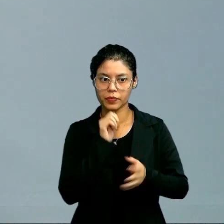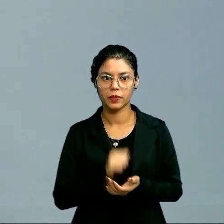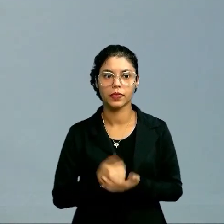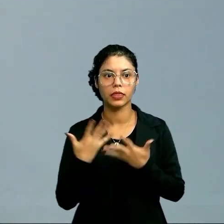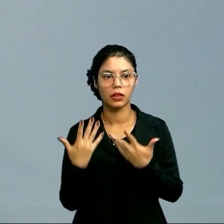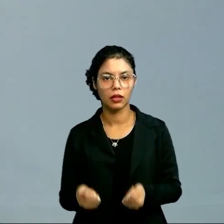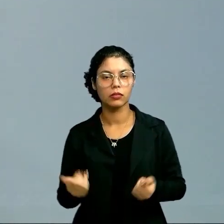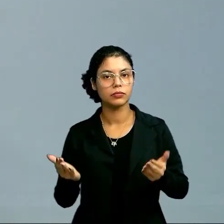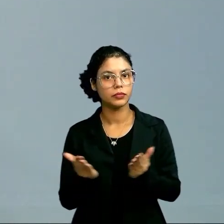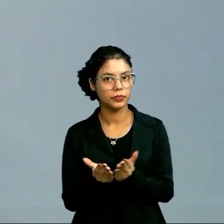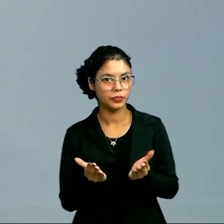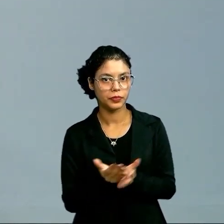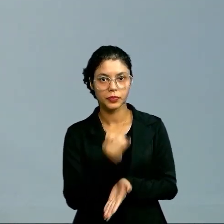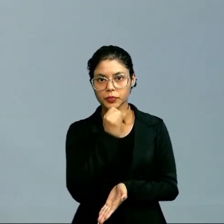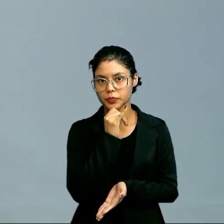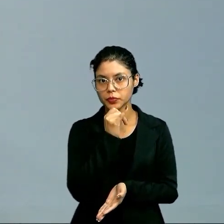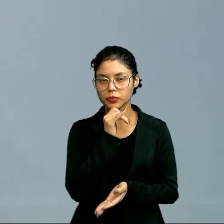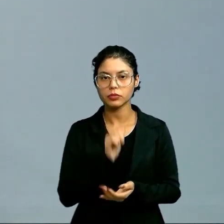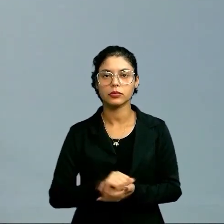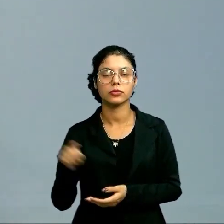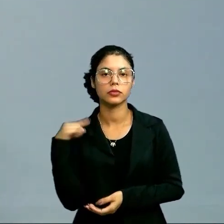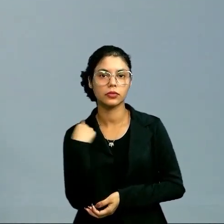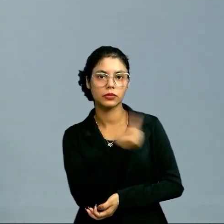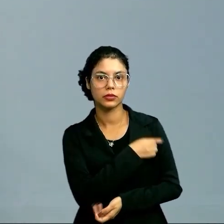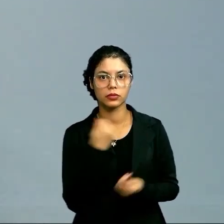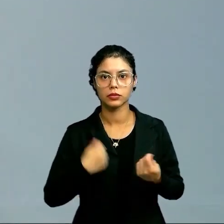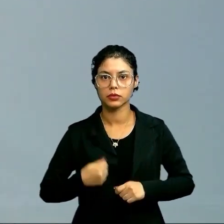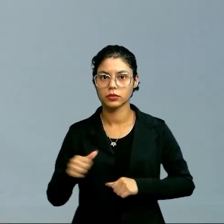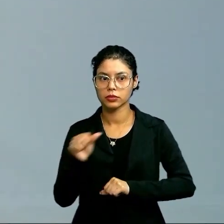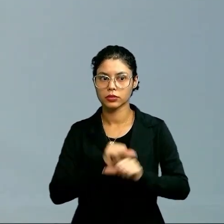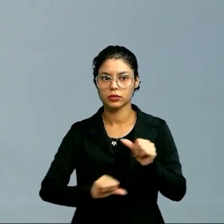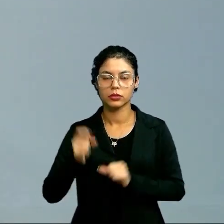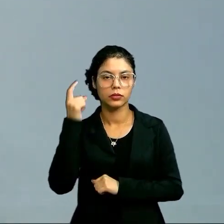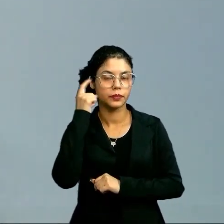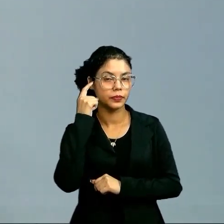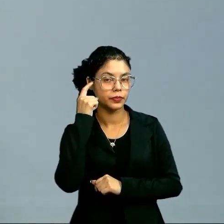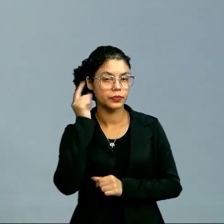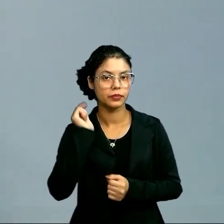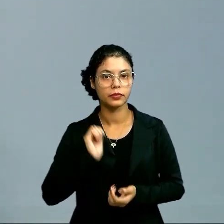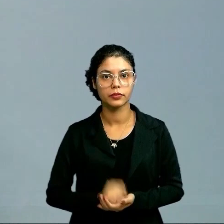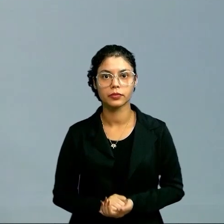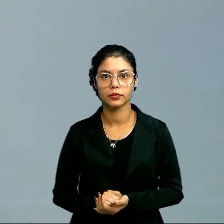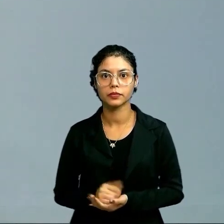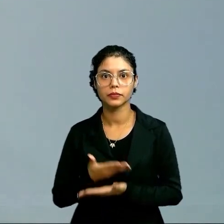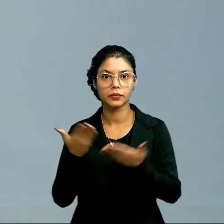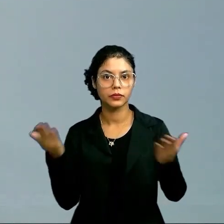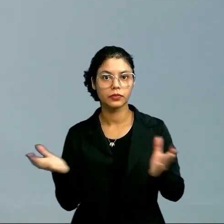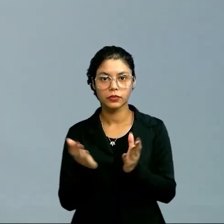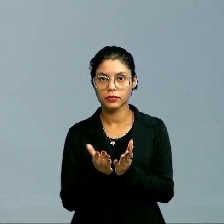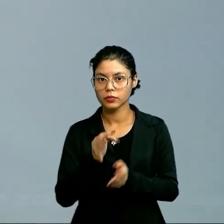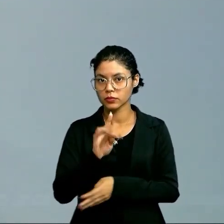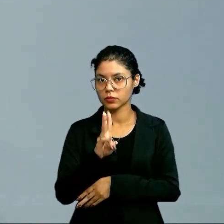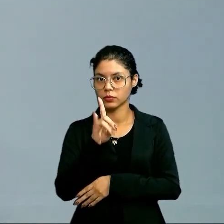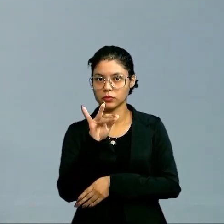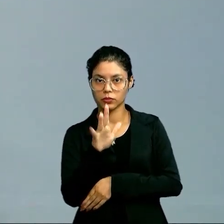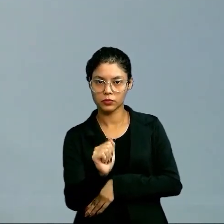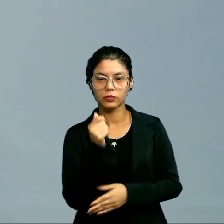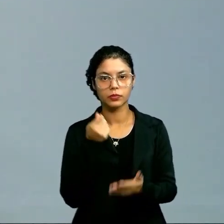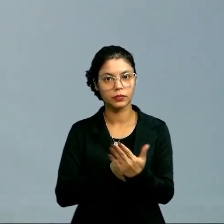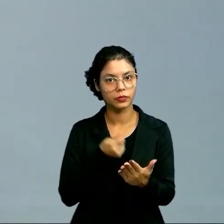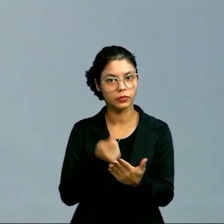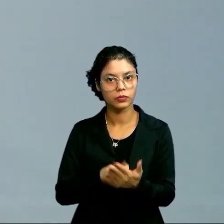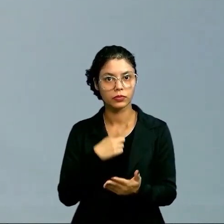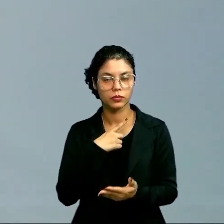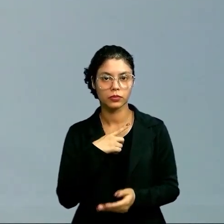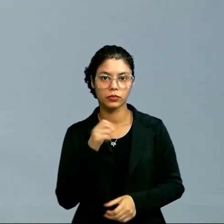adesão ao cristianismo, por exemplo, a gente precisa ter uma mudança de mentalidade. Então, o cristianismo exige que a gente